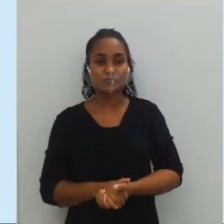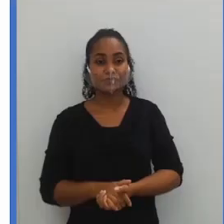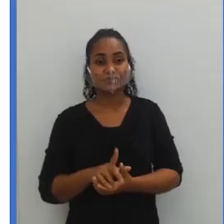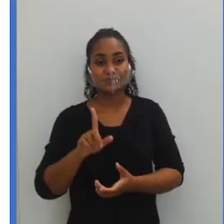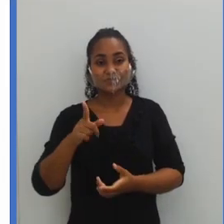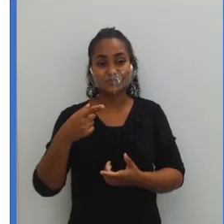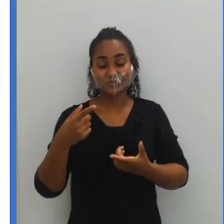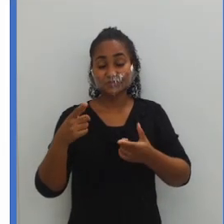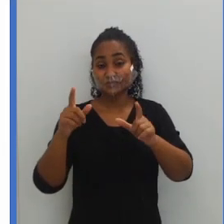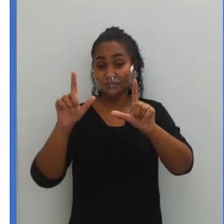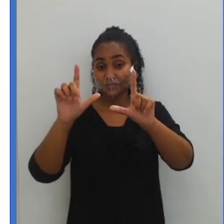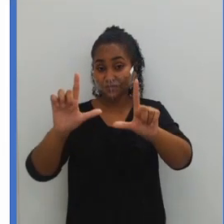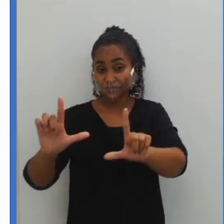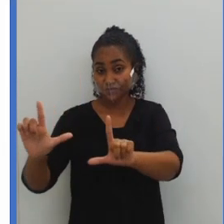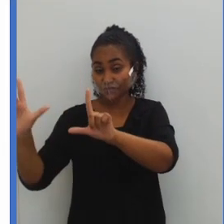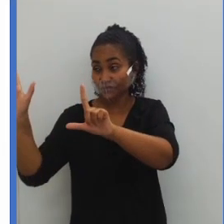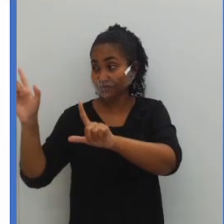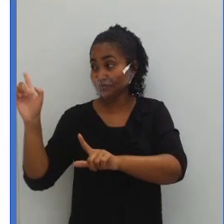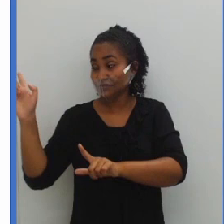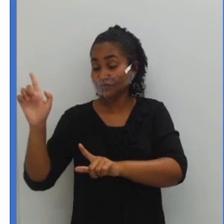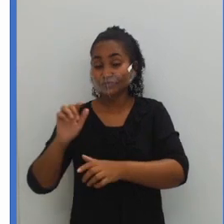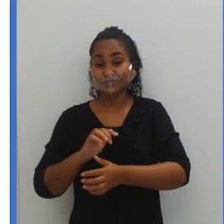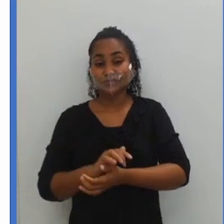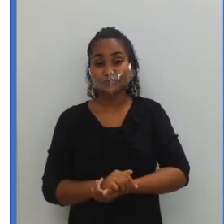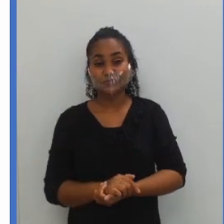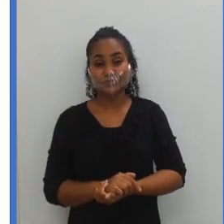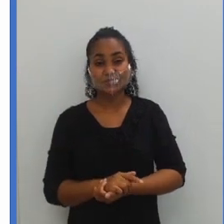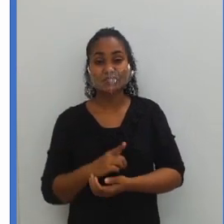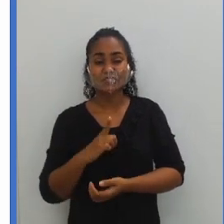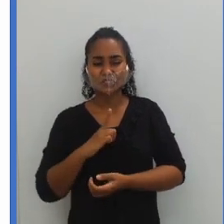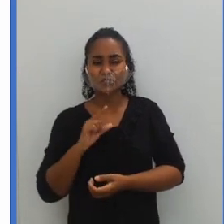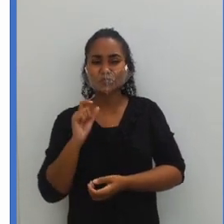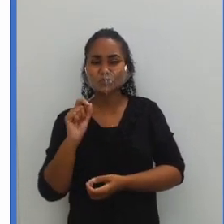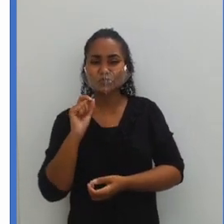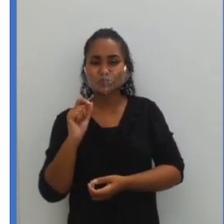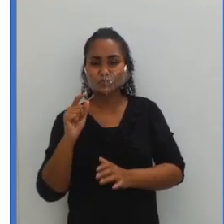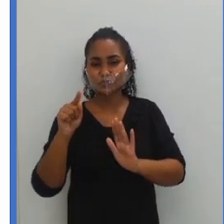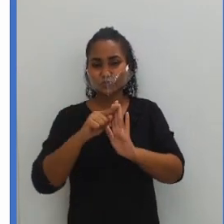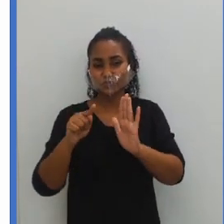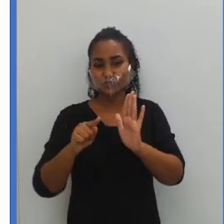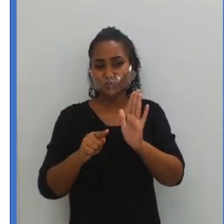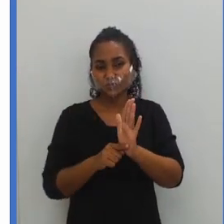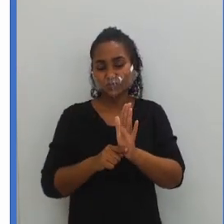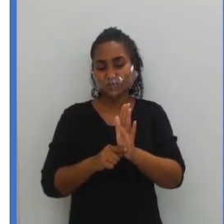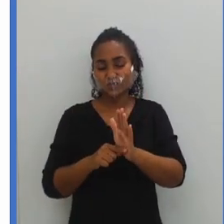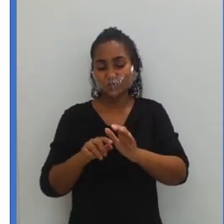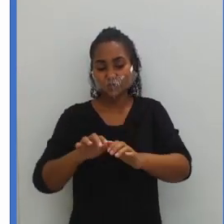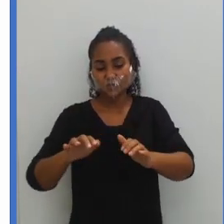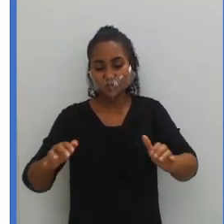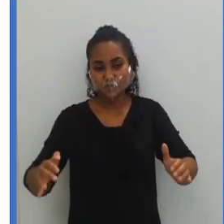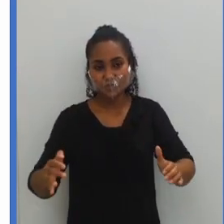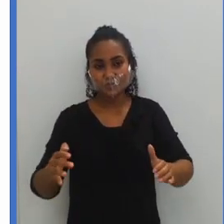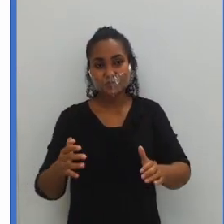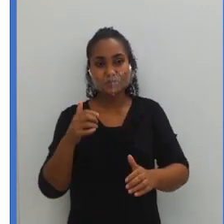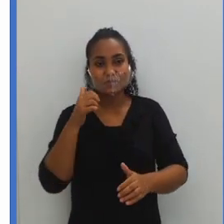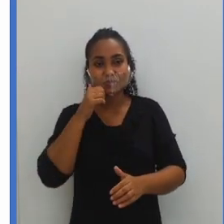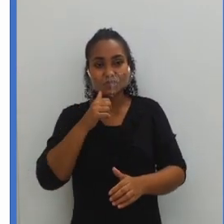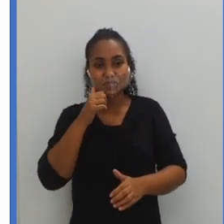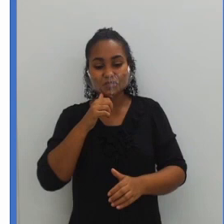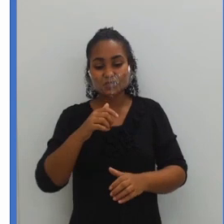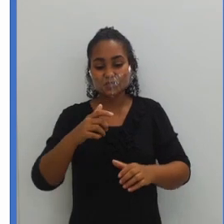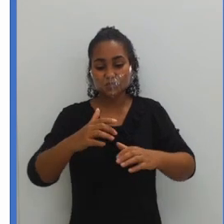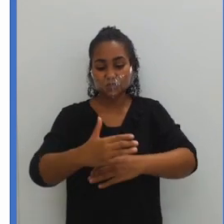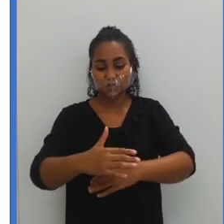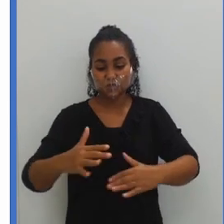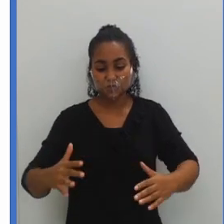também. Outra imagem que eu trago para vocês que está aparecendo aí é justamente o projeto Meninas do Tatame, né, que começou lá